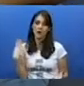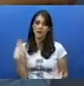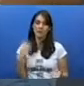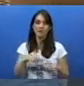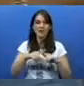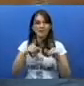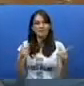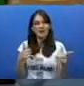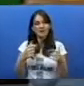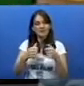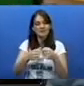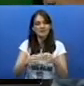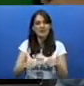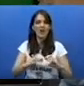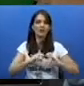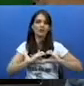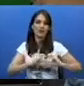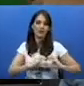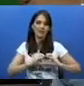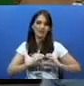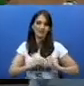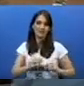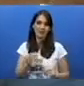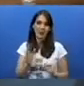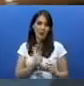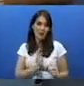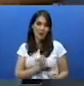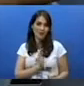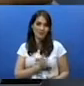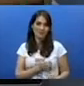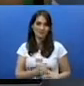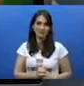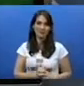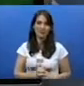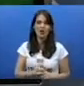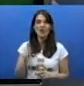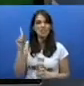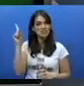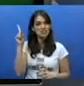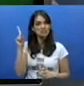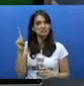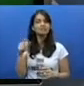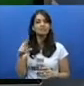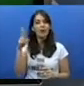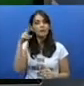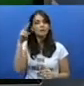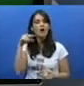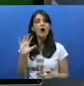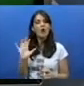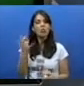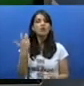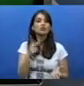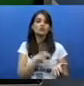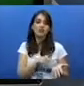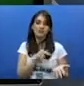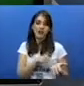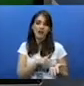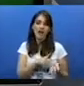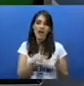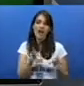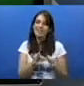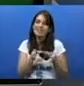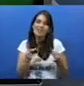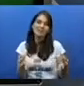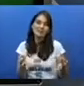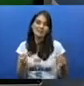está presente em nossos corações. Então, foi um fato que aconteceu, uma historinha simples, vocês